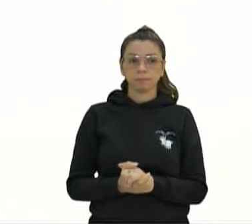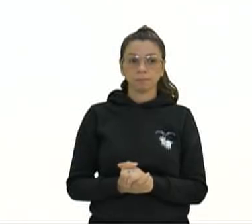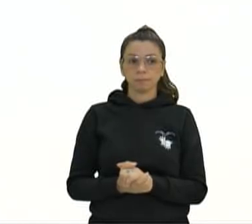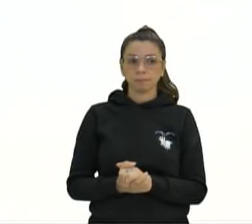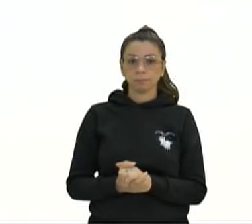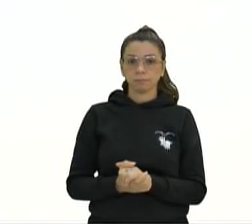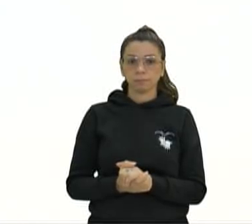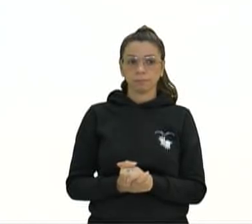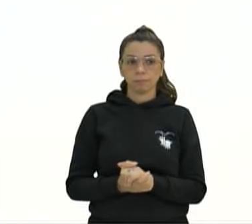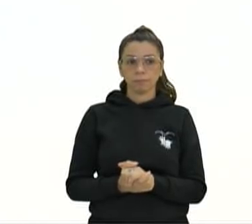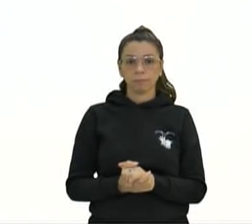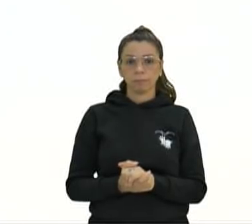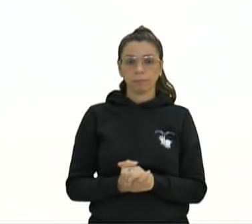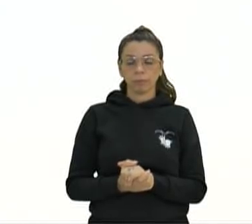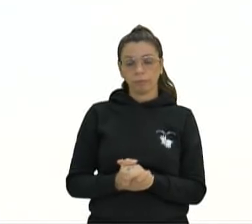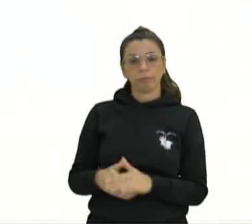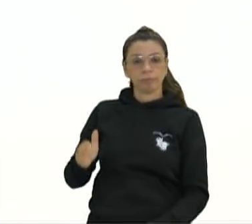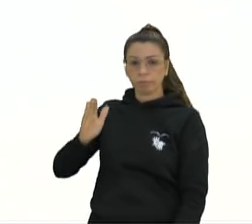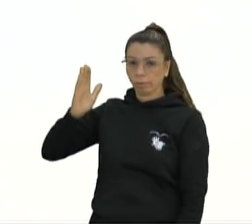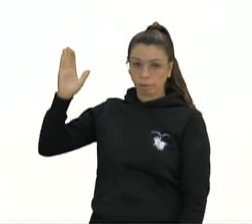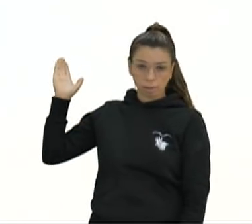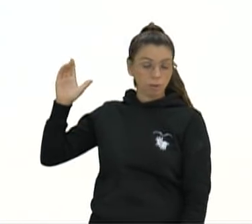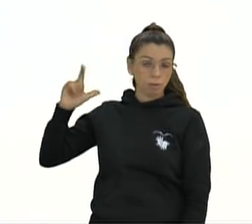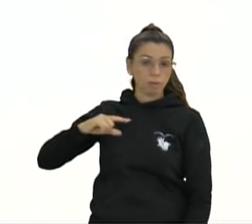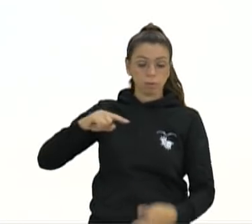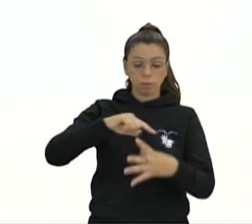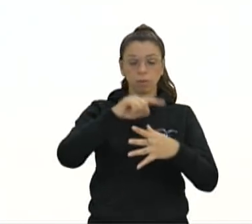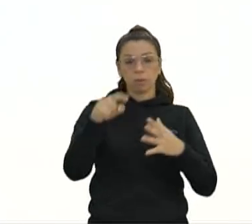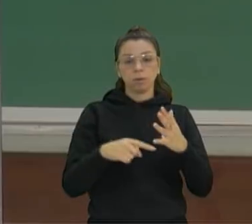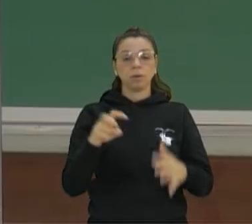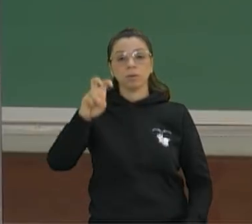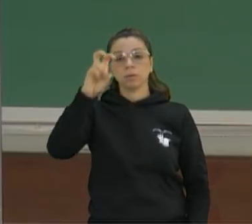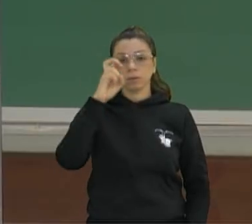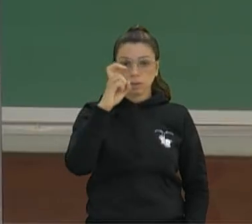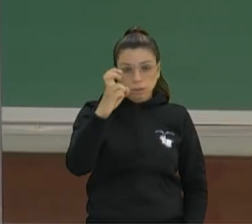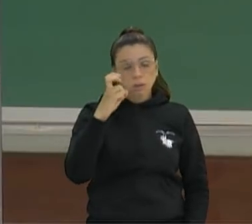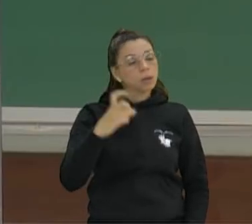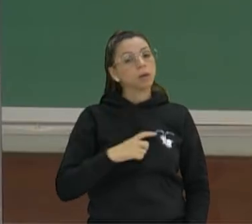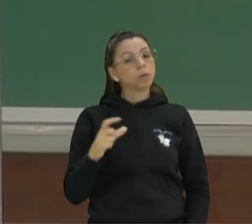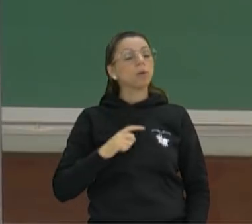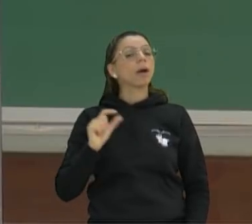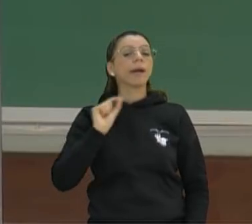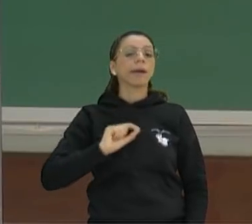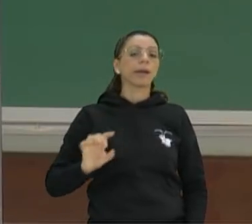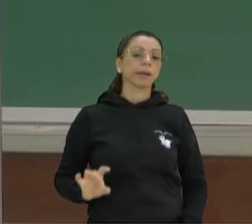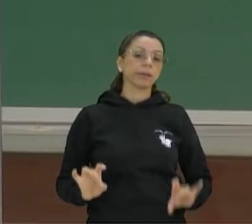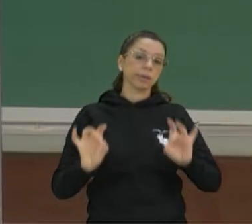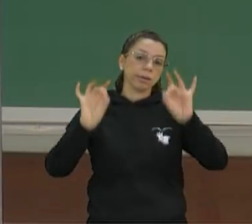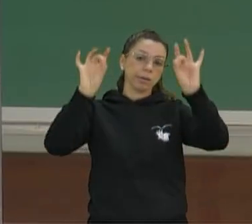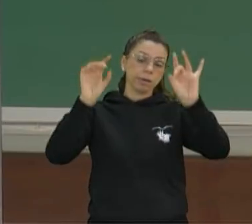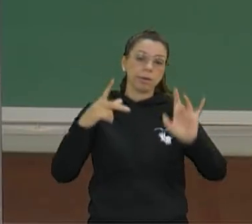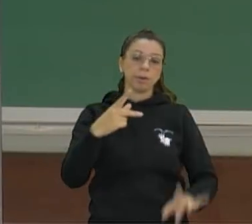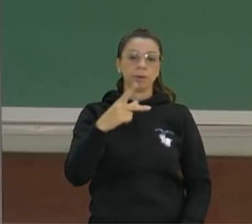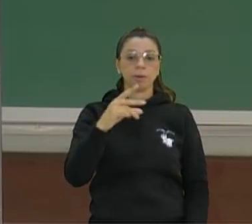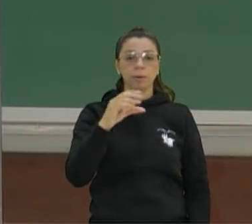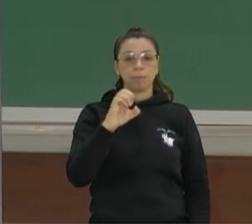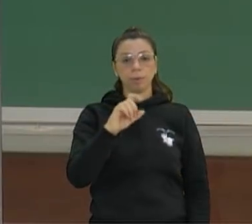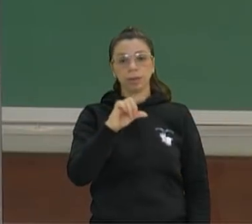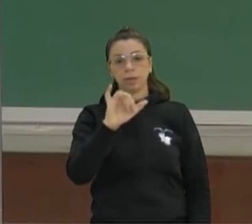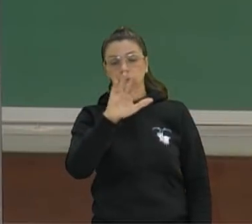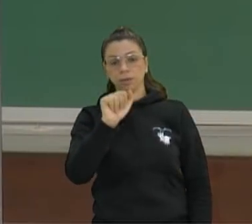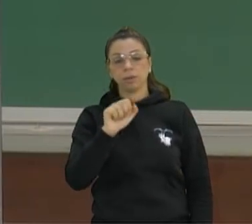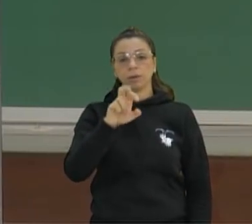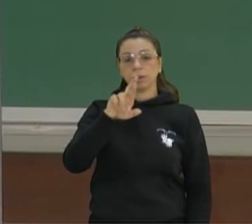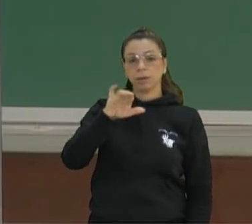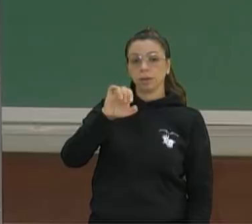um tetraedro, um octaedro e um cubo. Esses 5 são poliedros muito especiais, porque eles são chamados de poliedros regulares ou